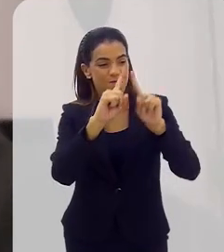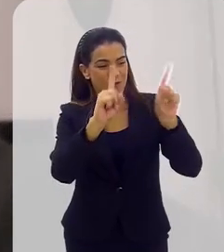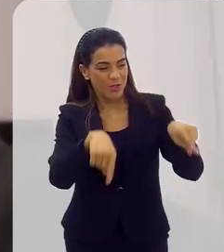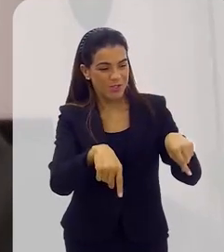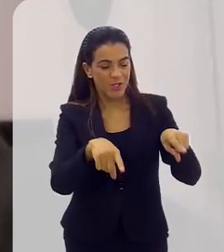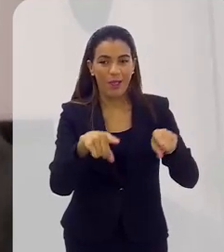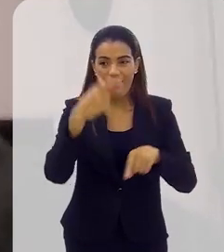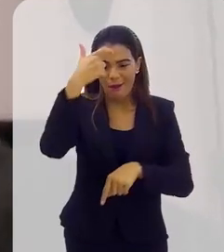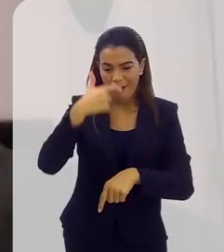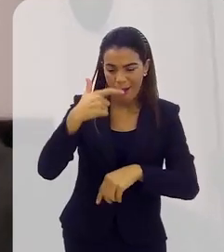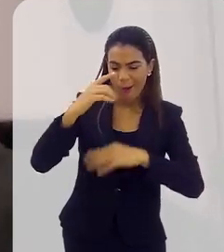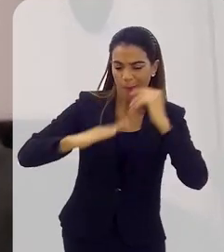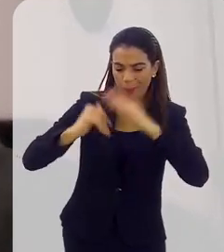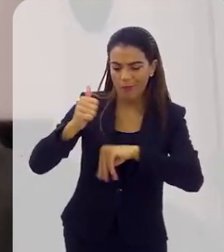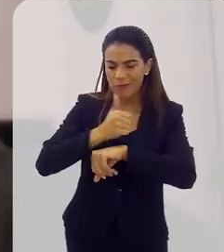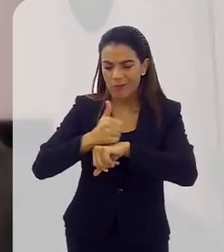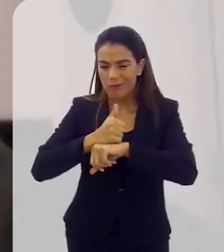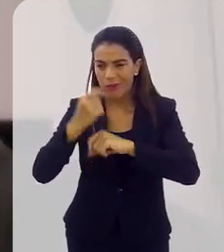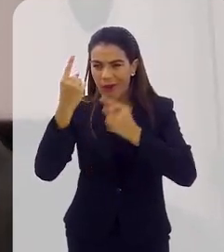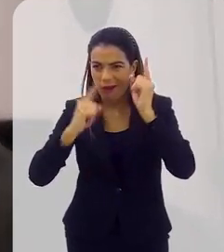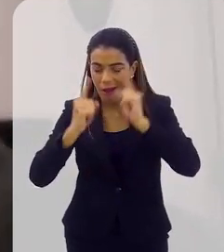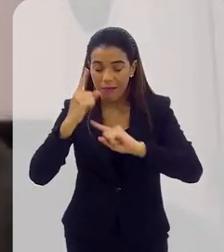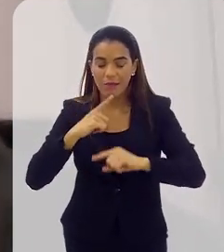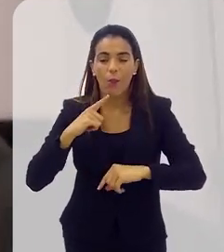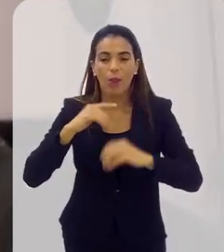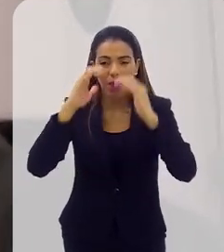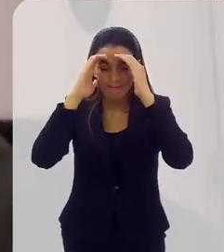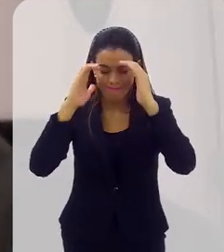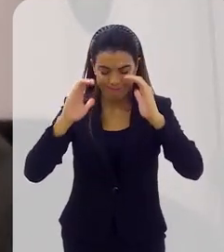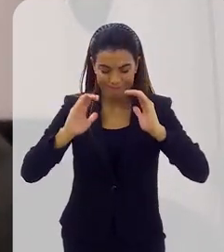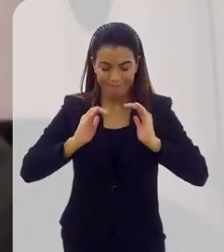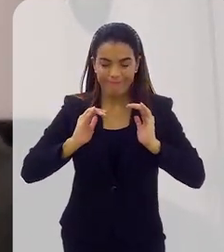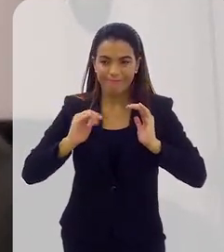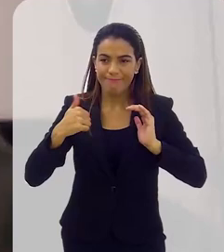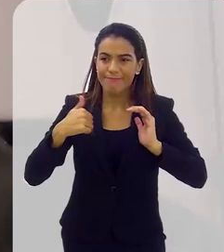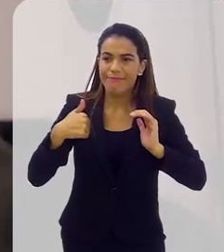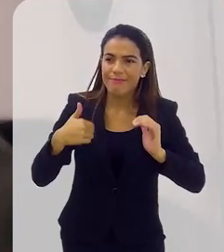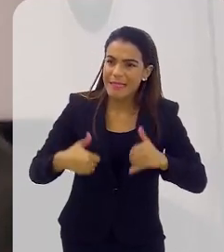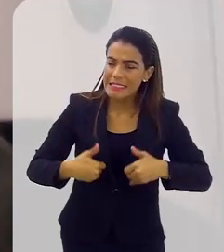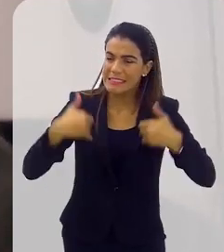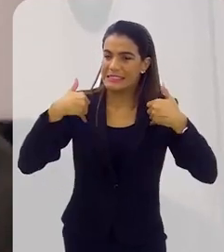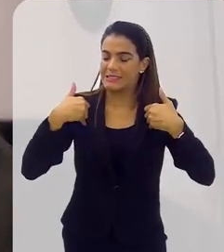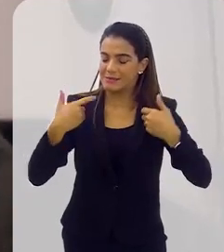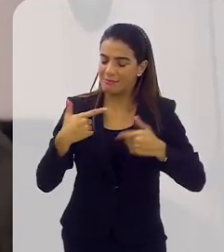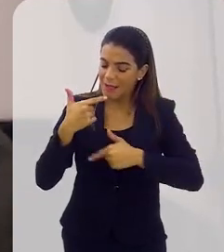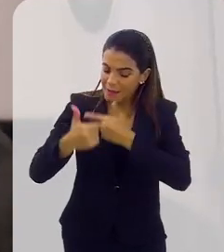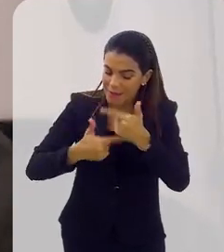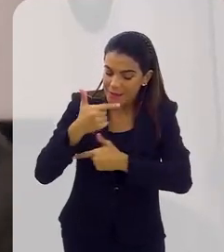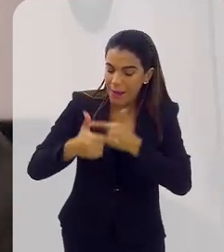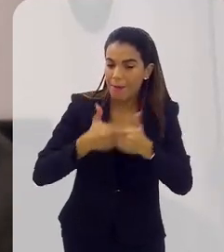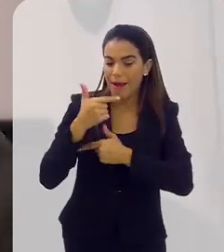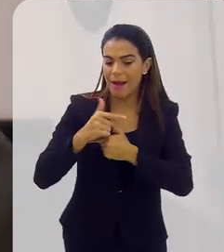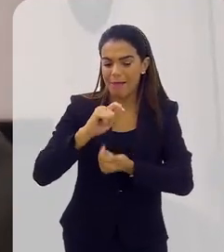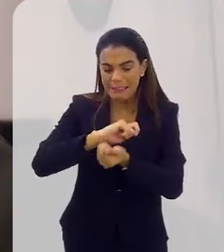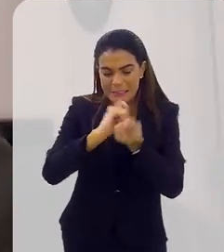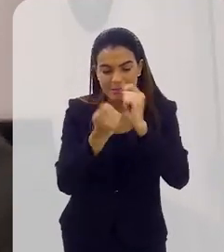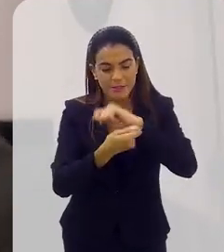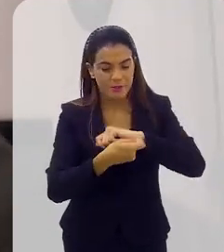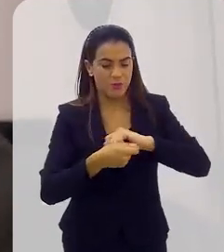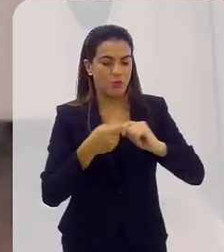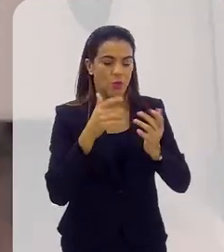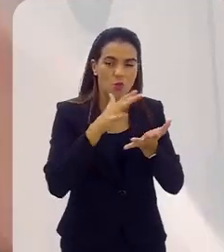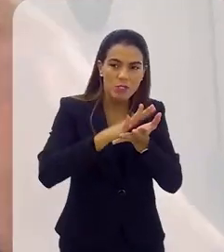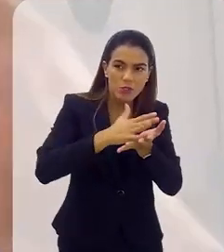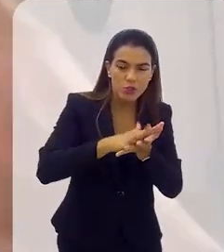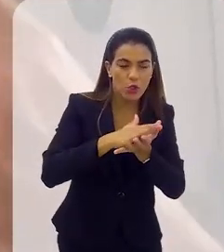para que o funcionário, até para que o carnavalesco, o artista, tenha dignidade, segurança, para que possa trabalhar e